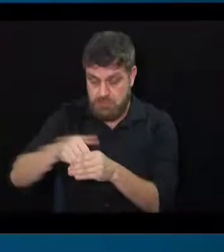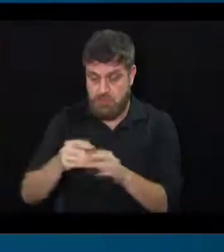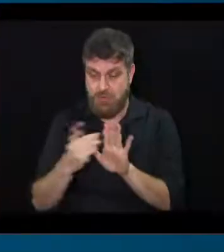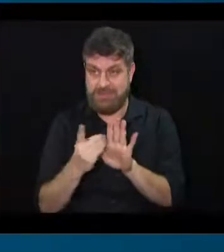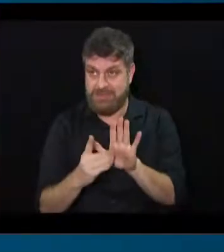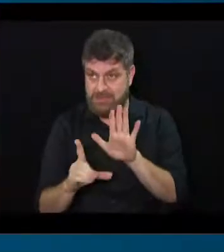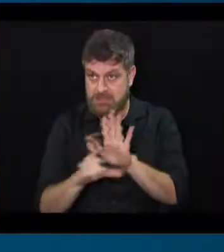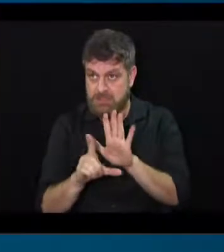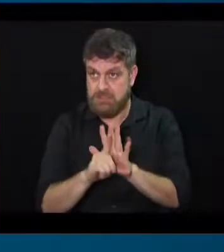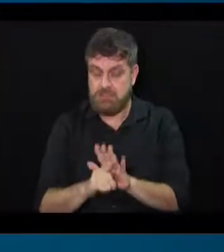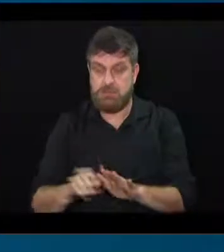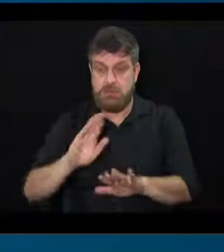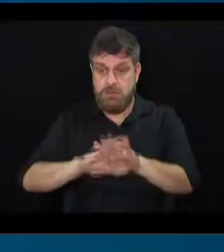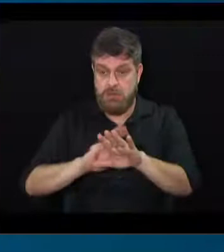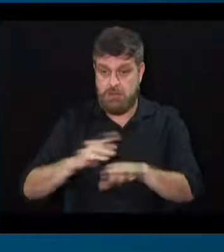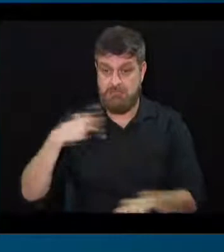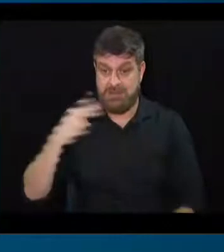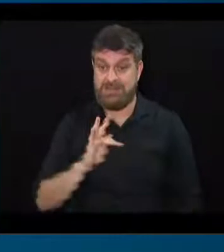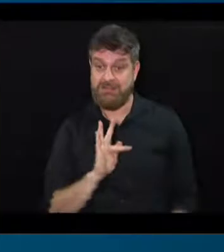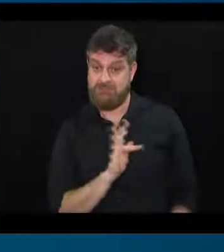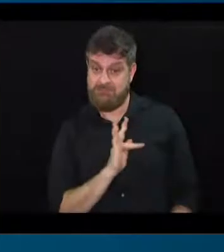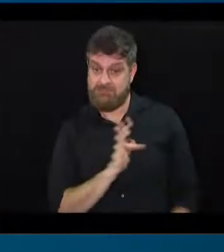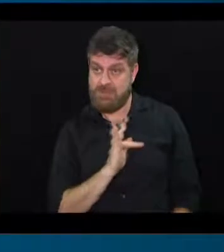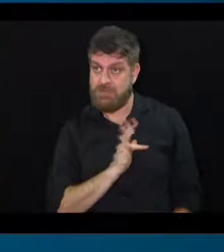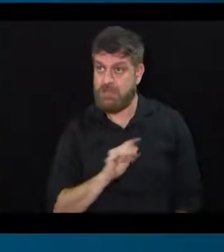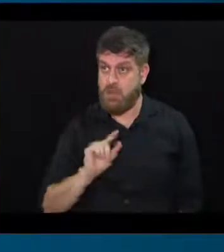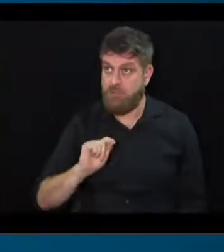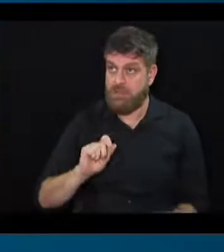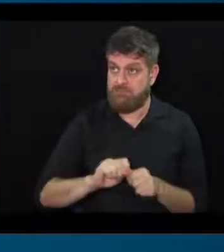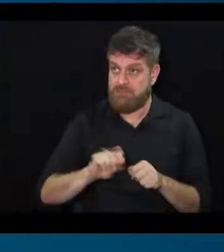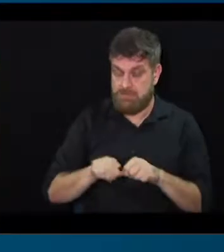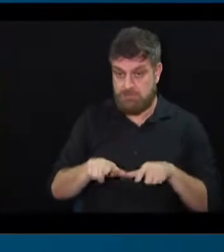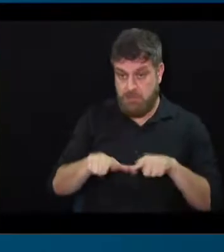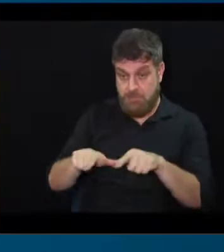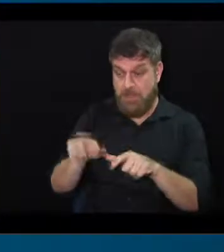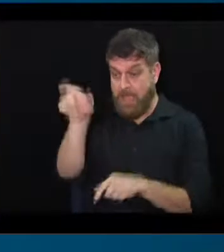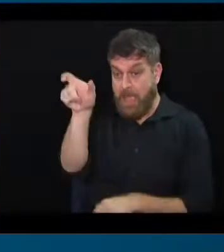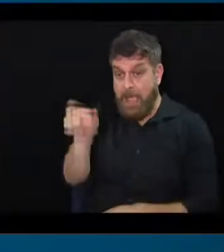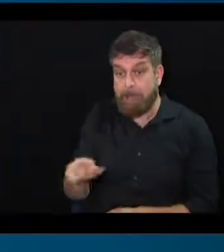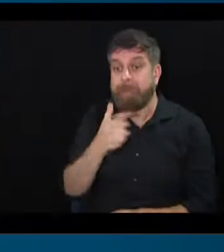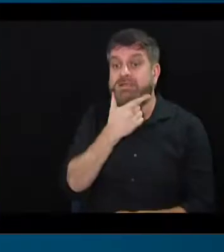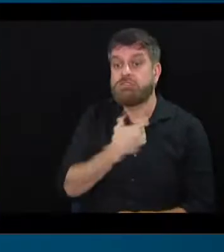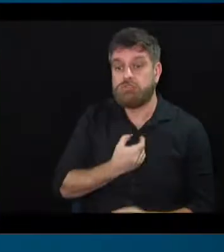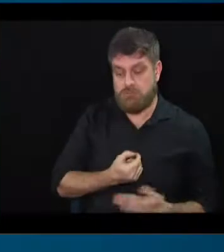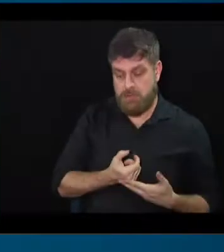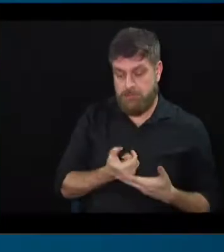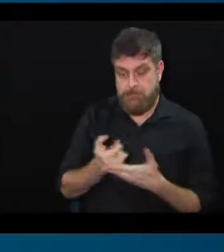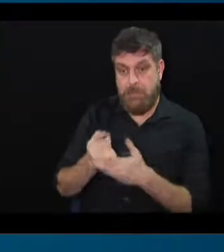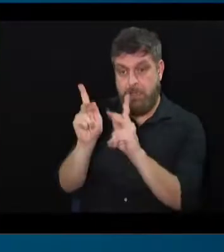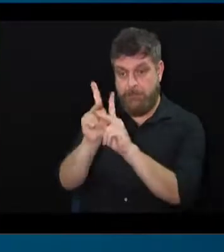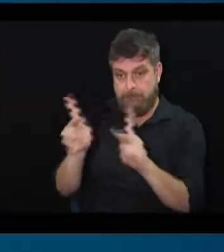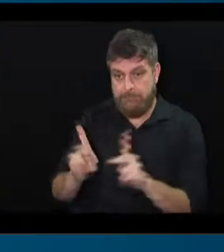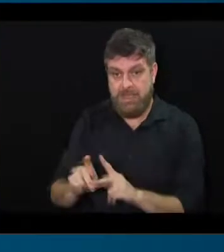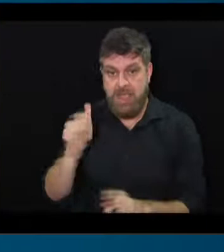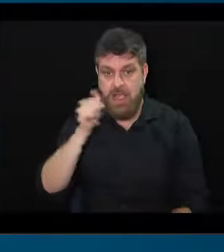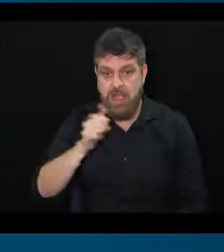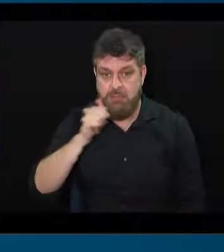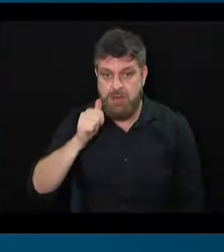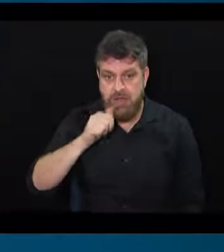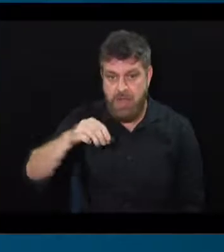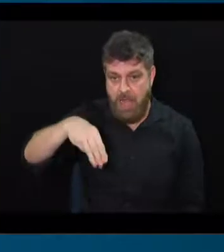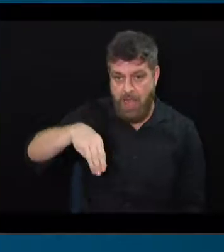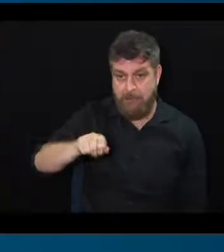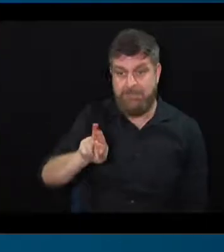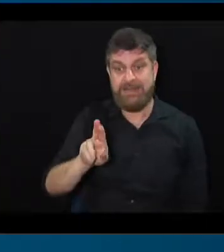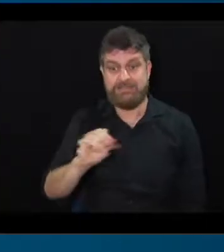decreto legislativo de autoria do vereador Fernando Mendes, que concede a medalha Arautos da Paz a Márcia Celi Ramos de Araújo.